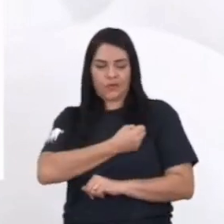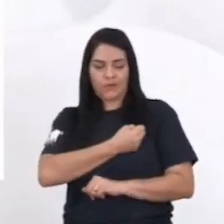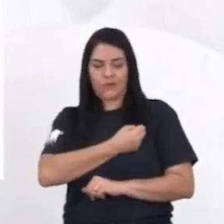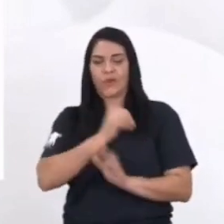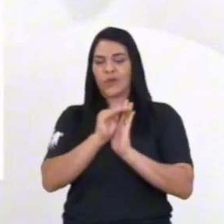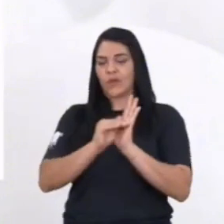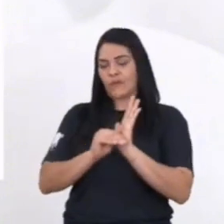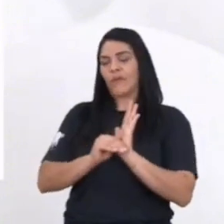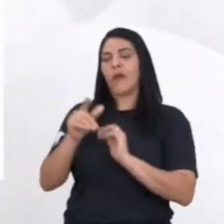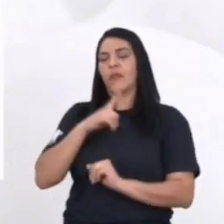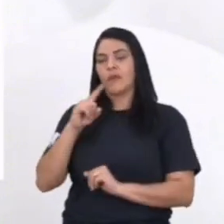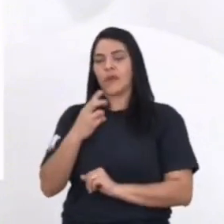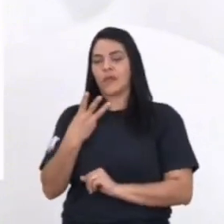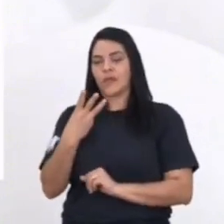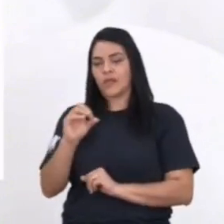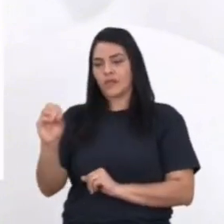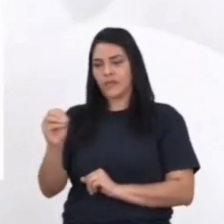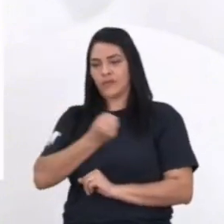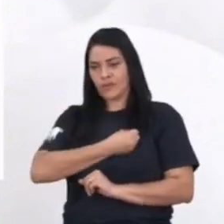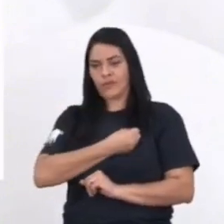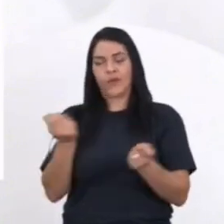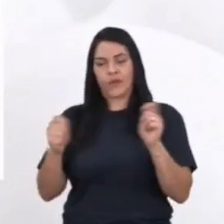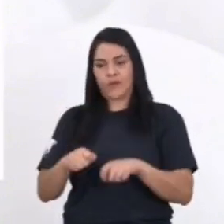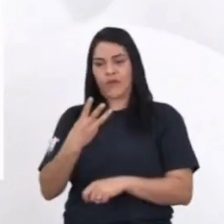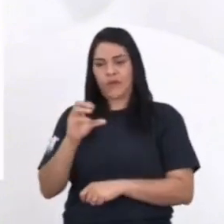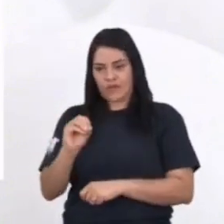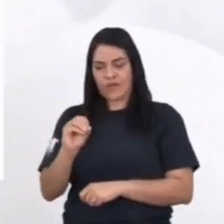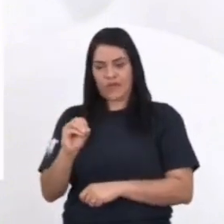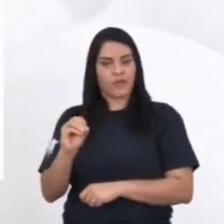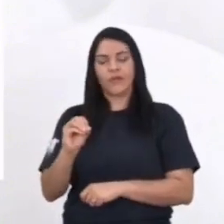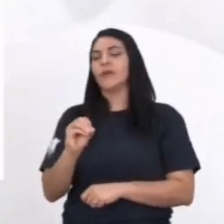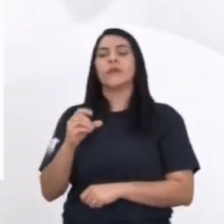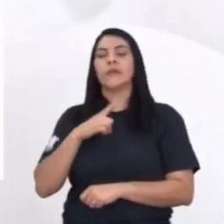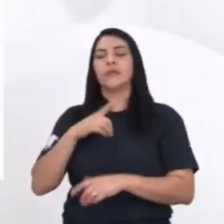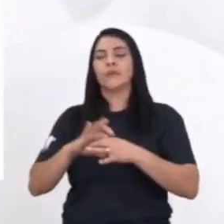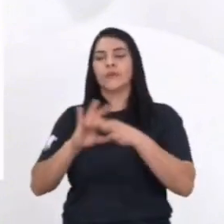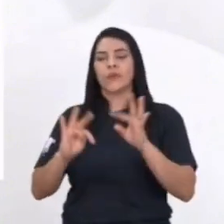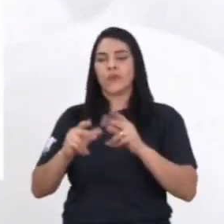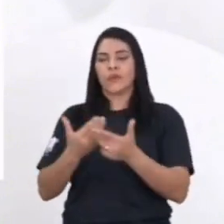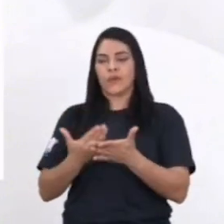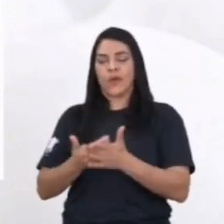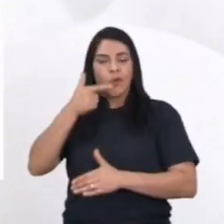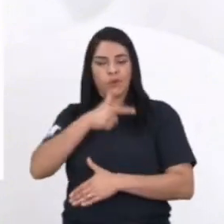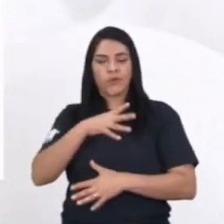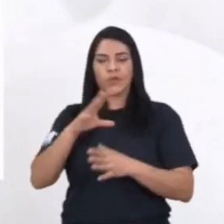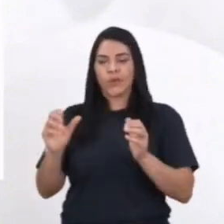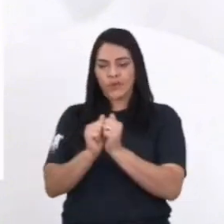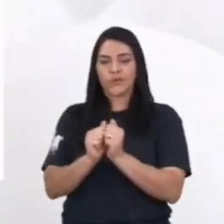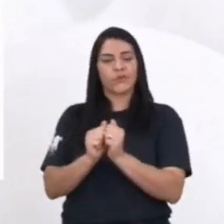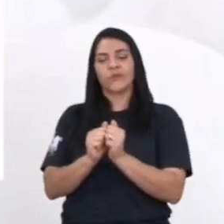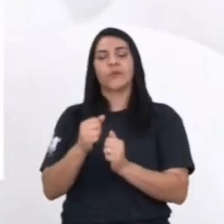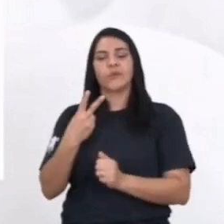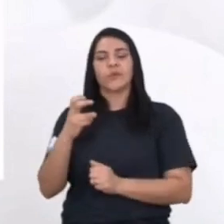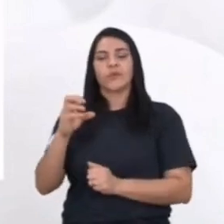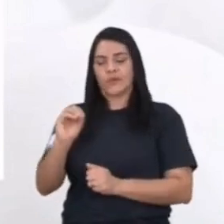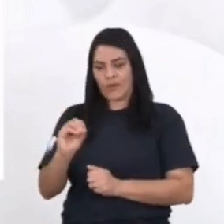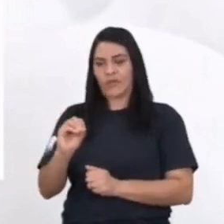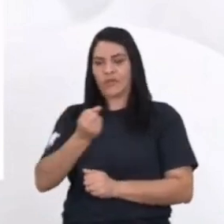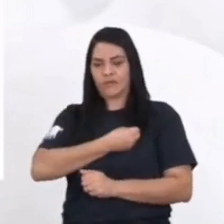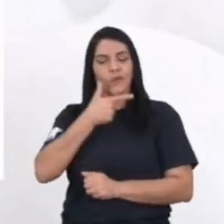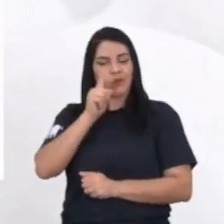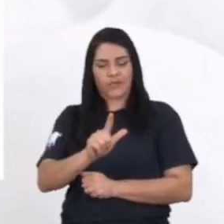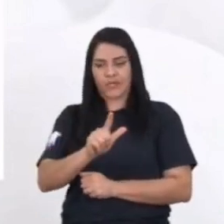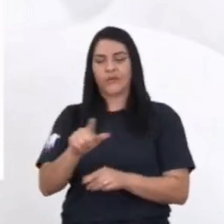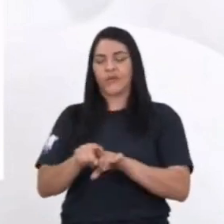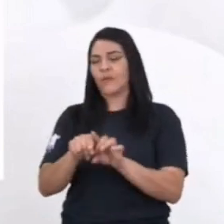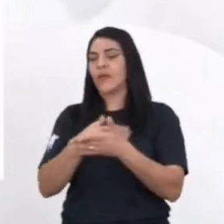tenho, nesse caso, né, 300 pontos possíveis, então 30 questões que foram disponibilizadas para esse estudante, e ele conseguiu acumular 250, quer dizer que ele acertou 250. Então a